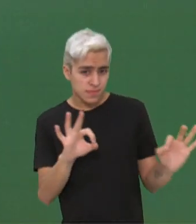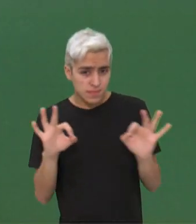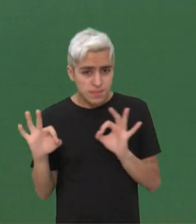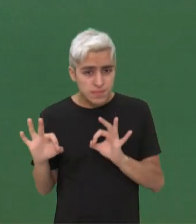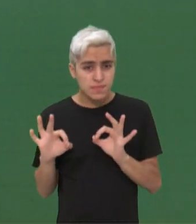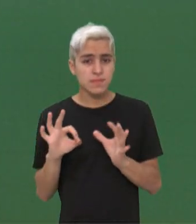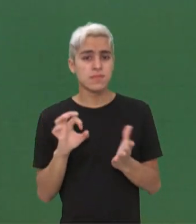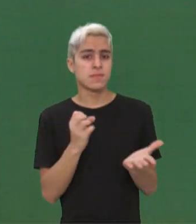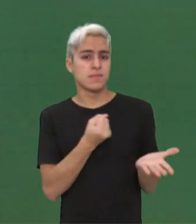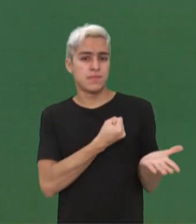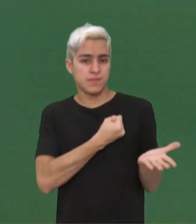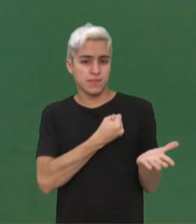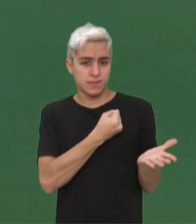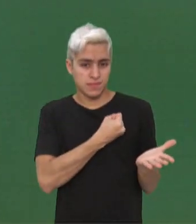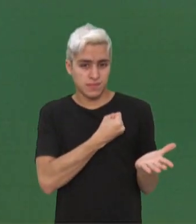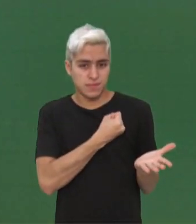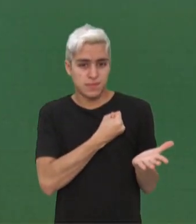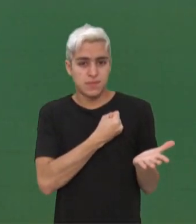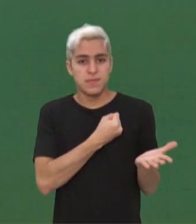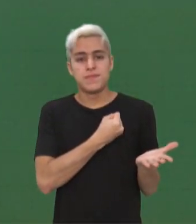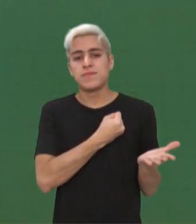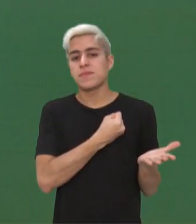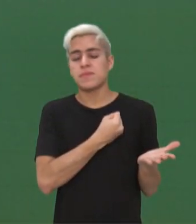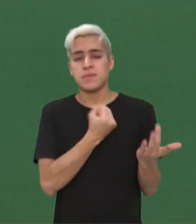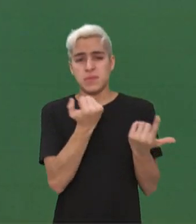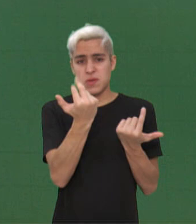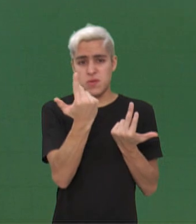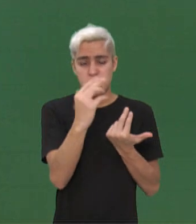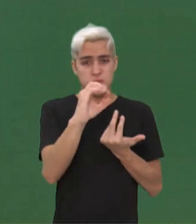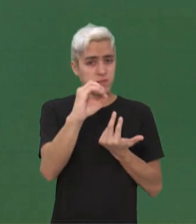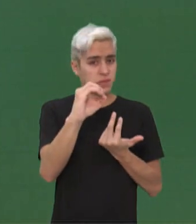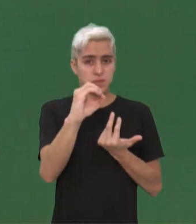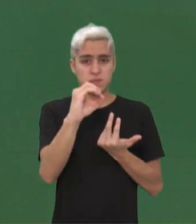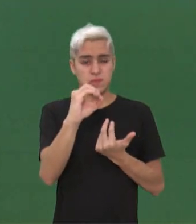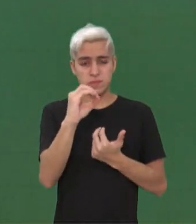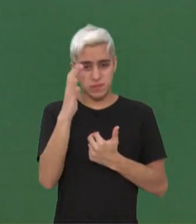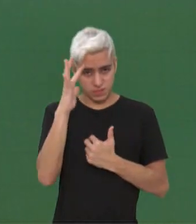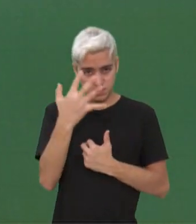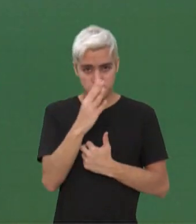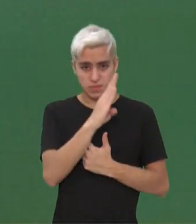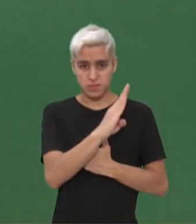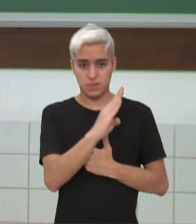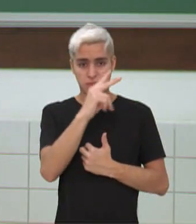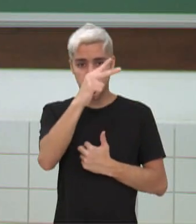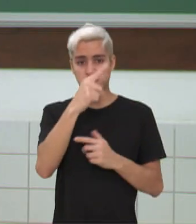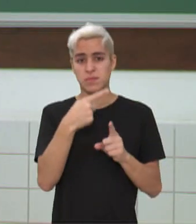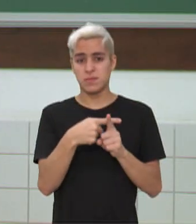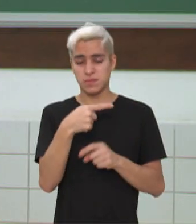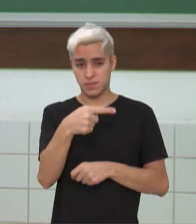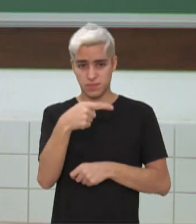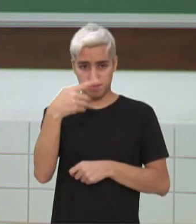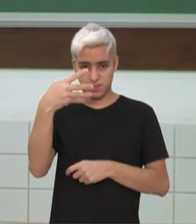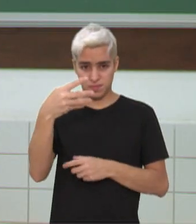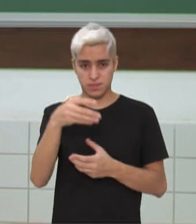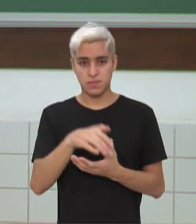valor C ser igual a zero é que eu resolvo só B quadrado, porque o menos